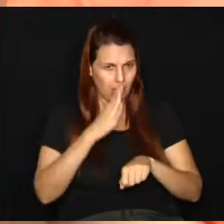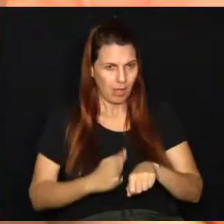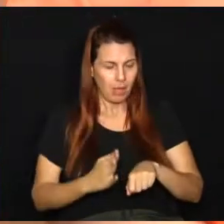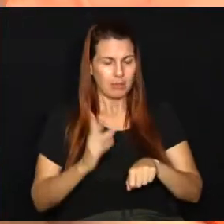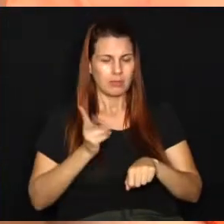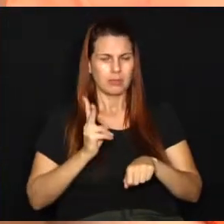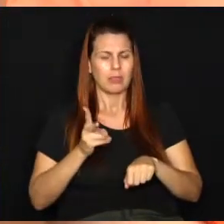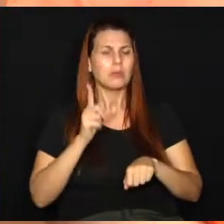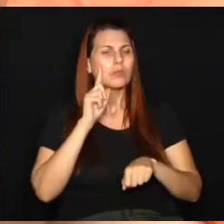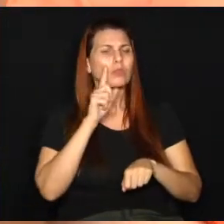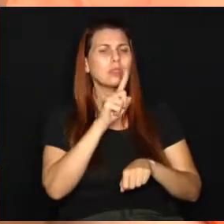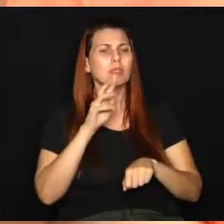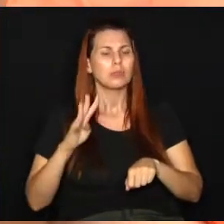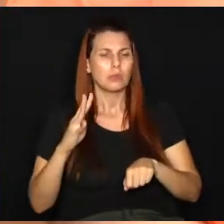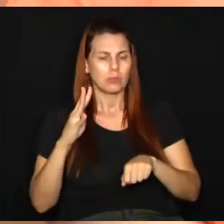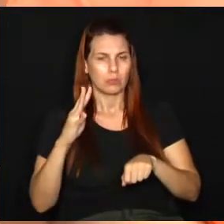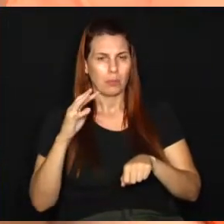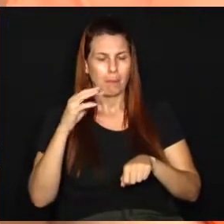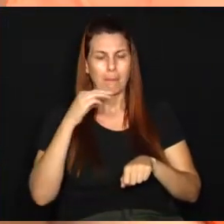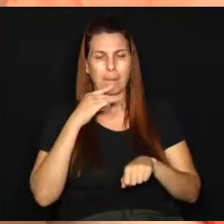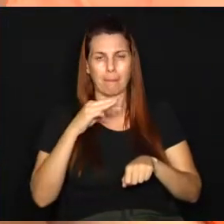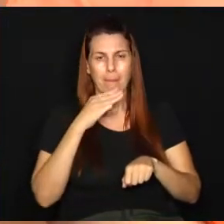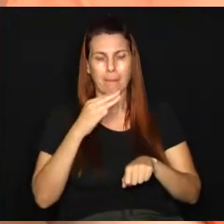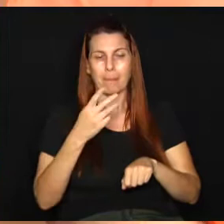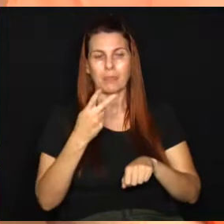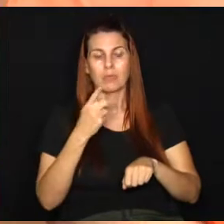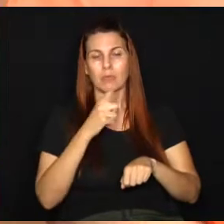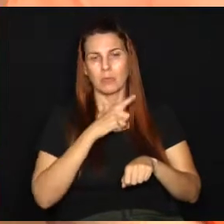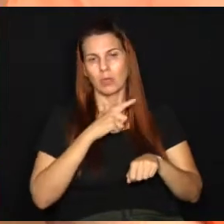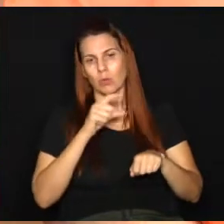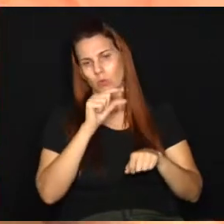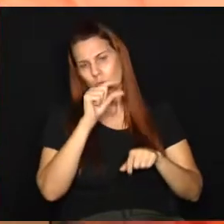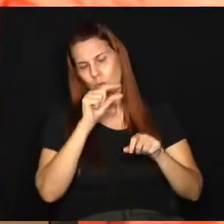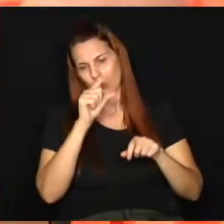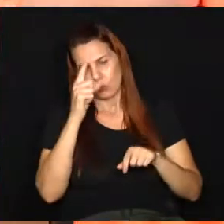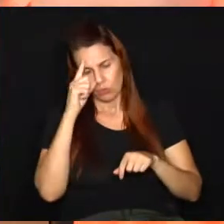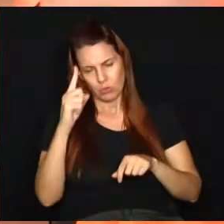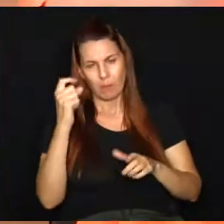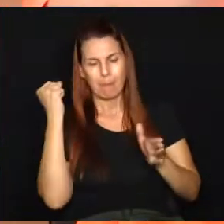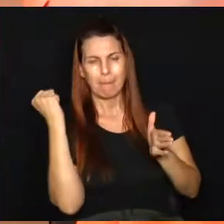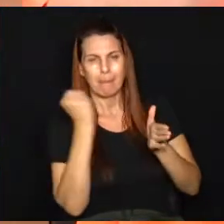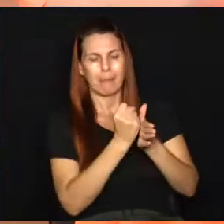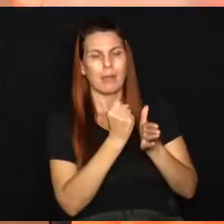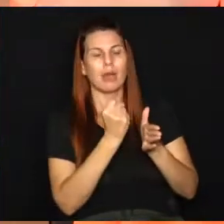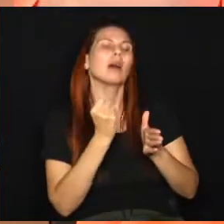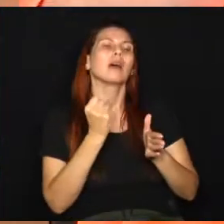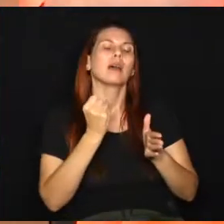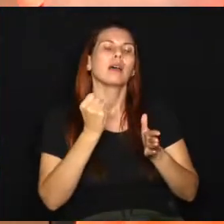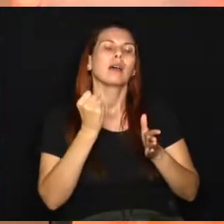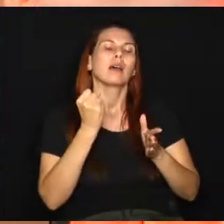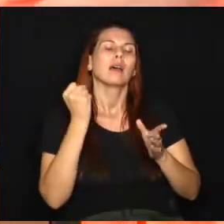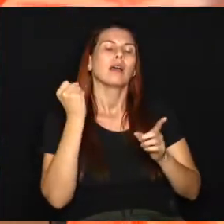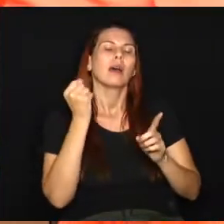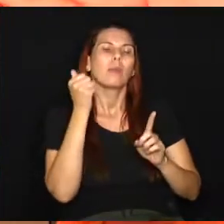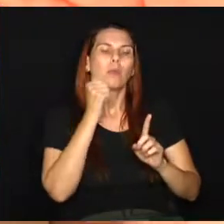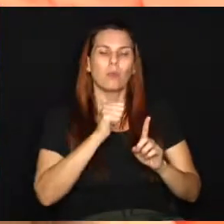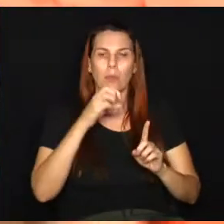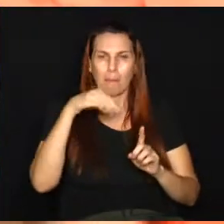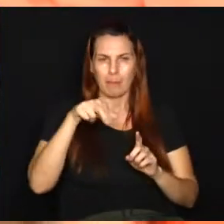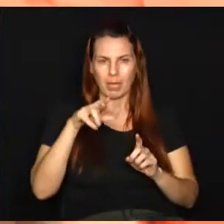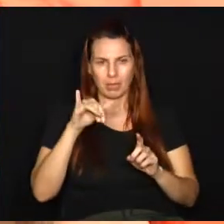março que marca o dia em que assassinaram a nossa querida companheira Marielle Franco, e nós estamos fazendo aí 2